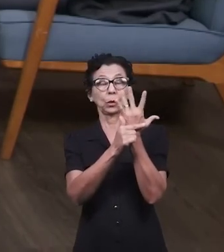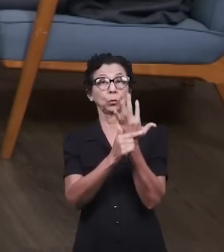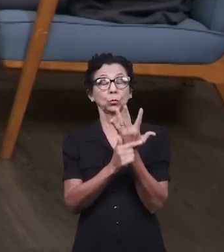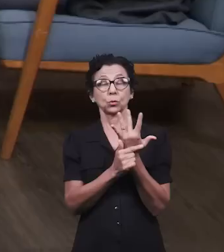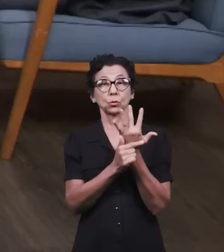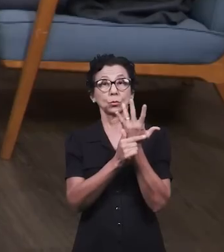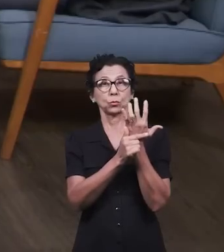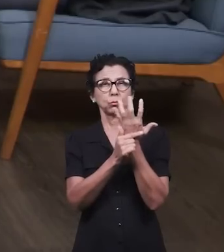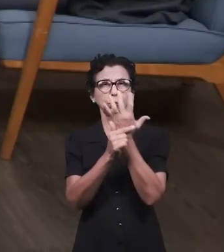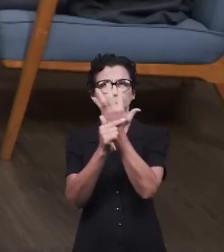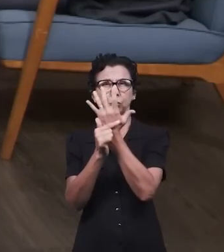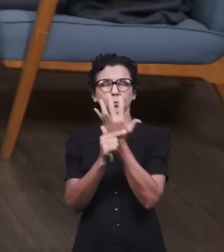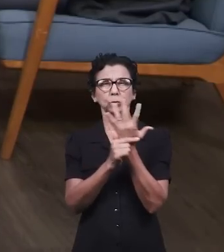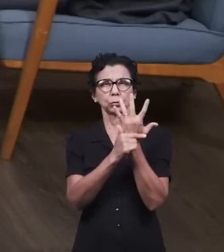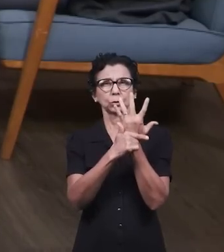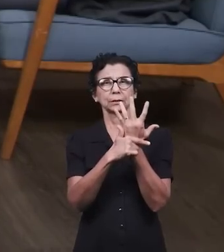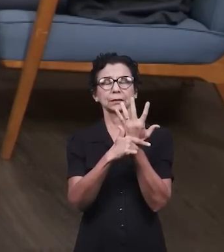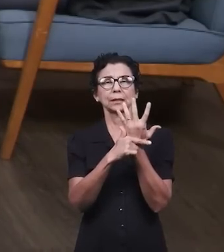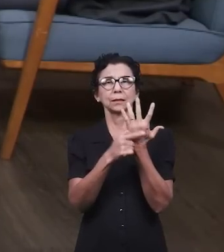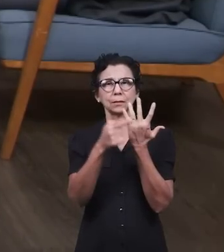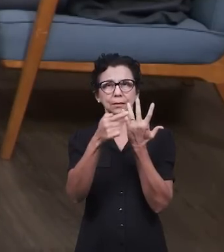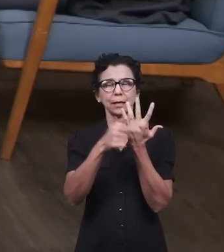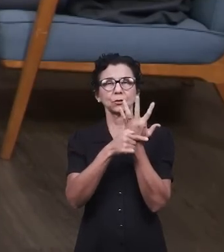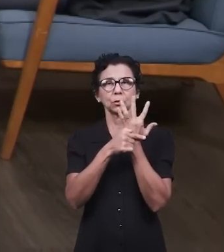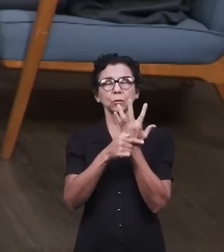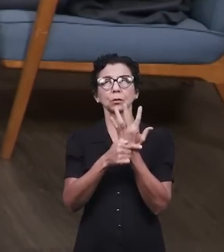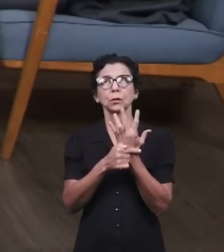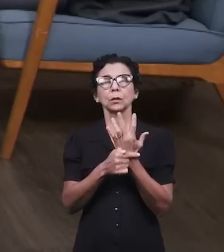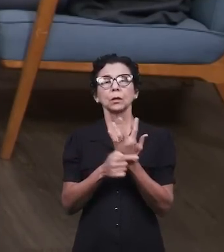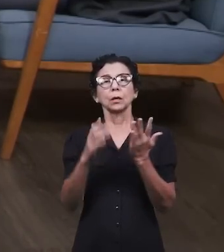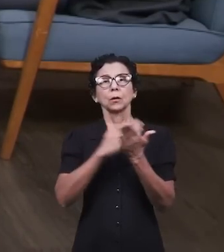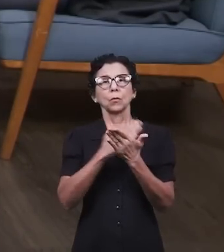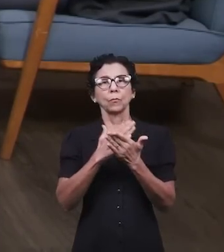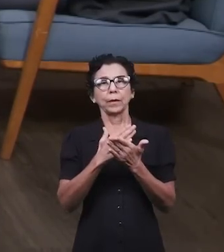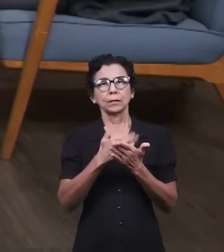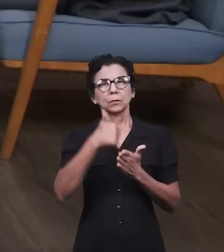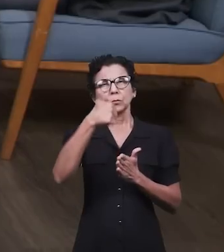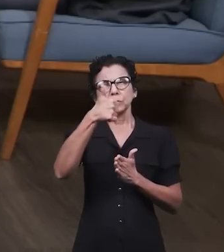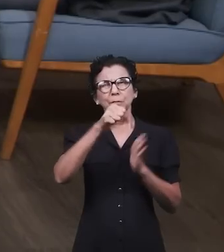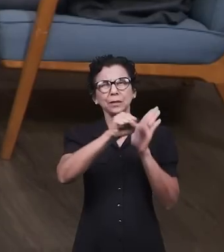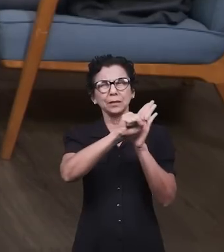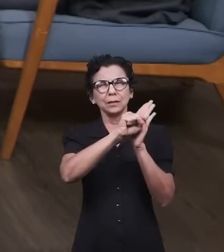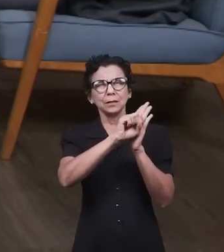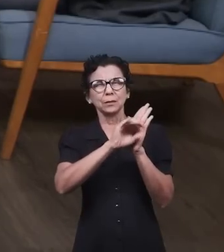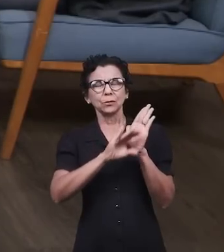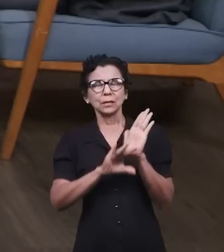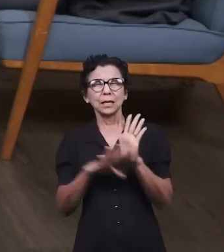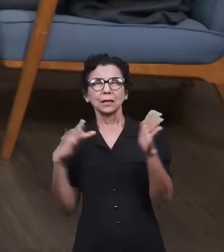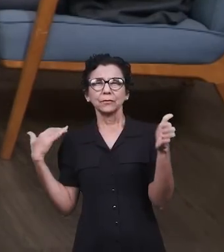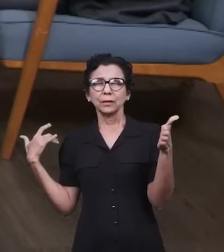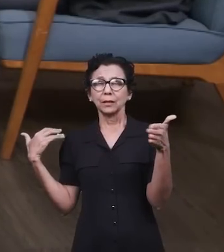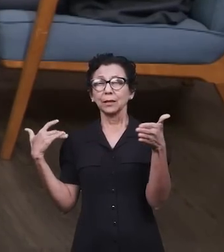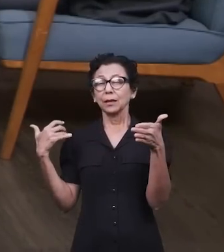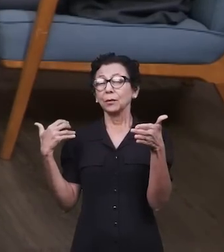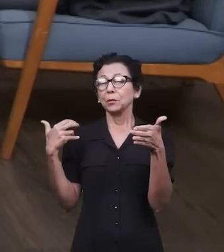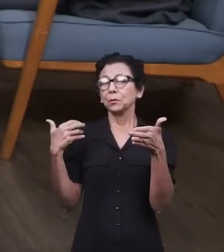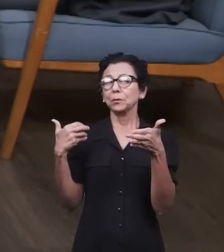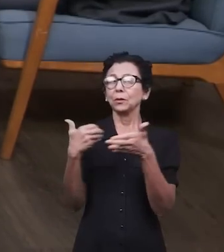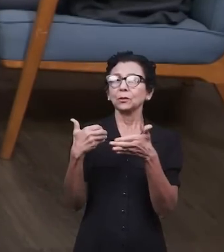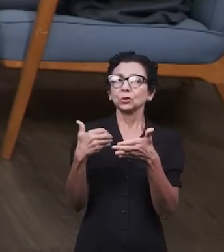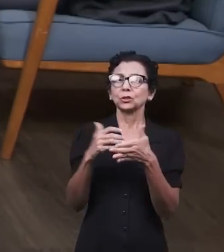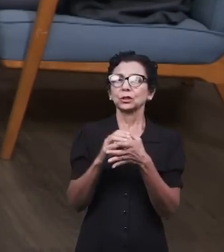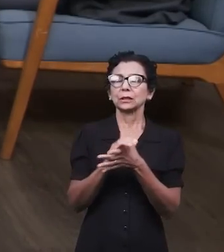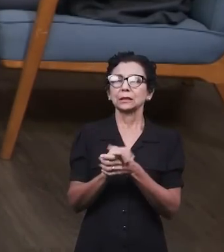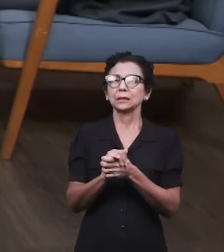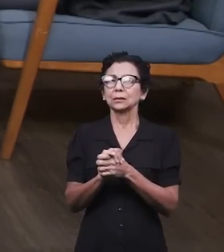que ela começa no início, lá no primeiro século, e ela chega aos nossos dias, porque é uma iluminação do